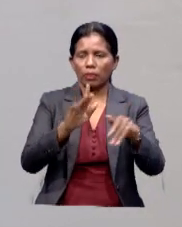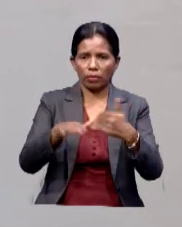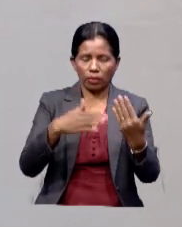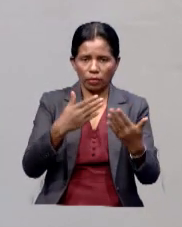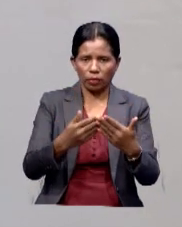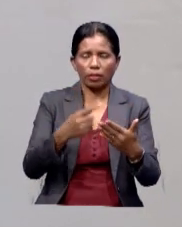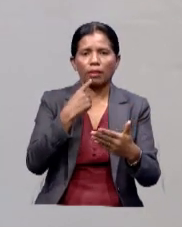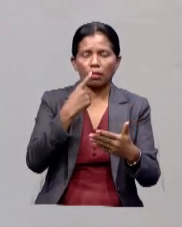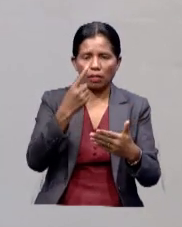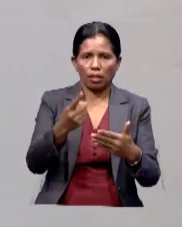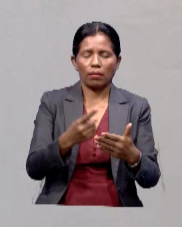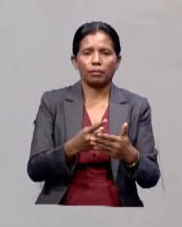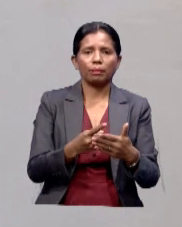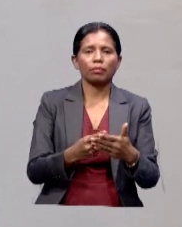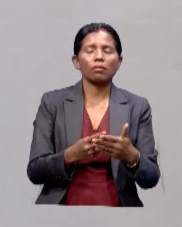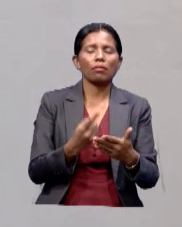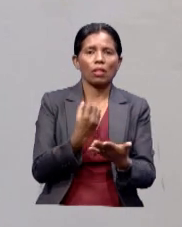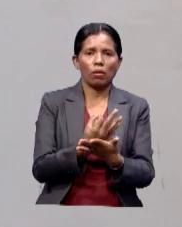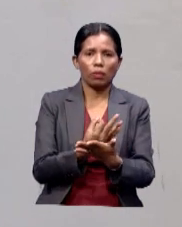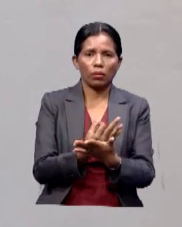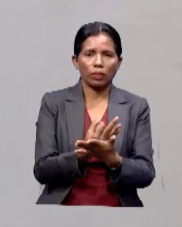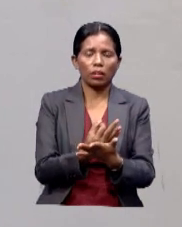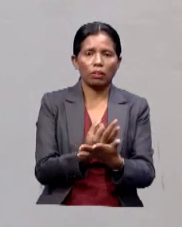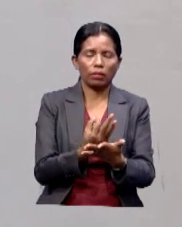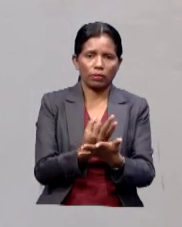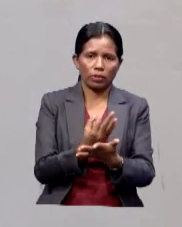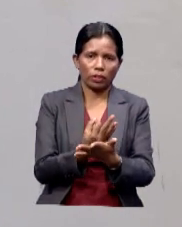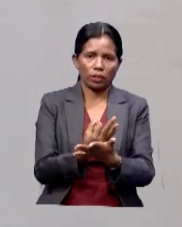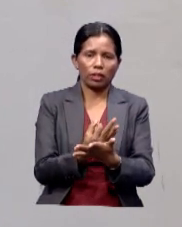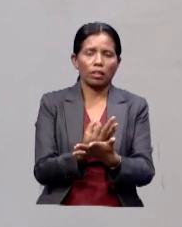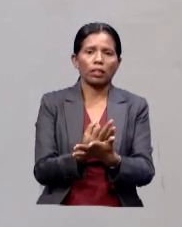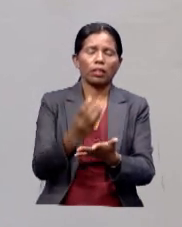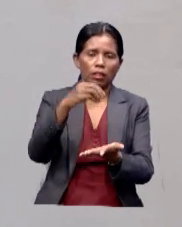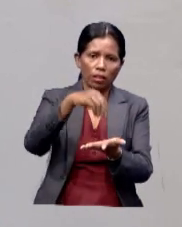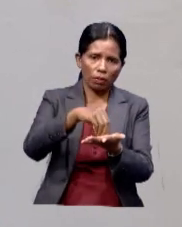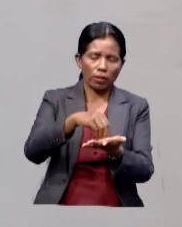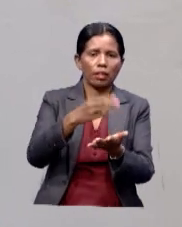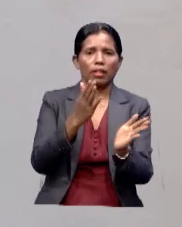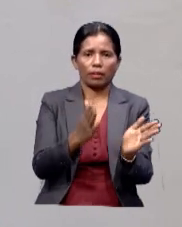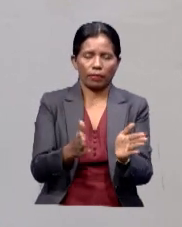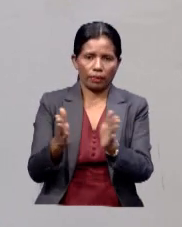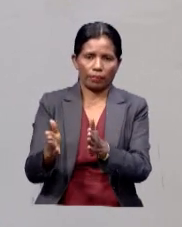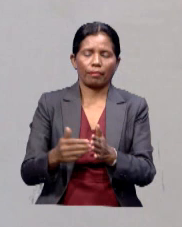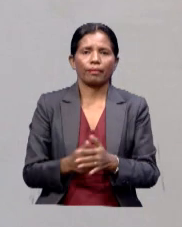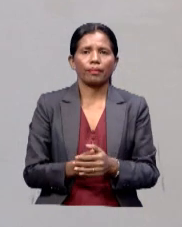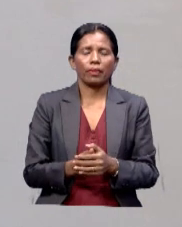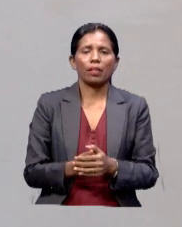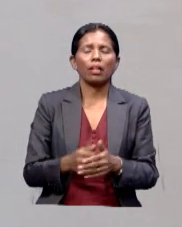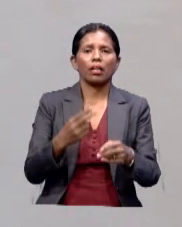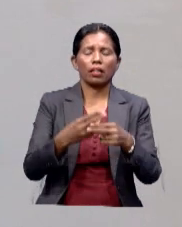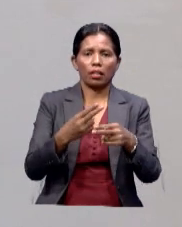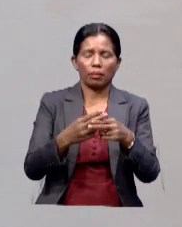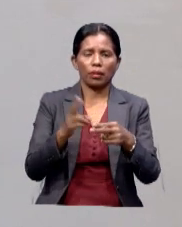te katak osan nebe ita nia mak ita investe ona ba idane, idane, idane. Nara nebe que nia hodi usa